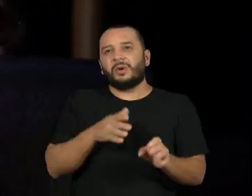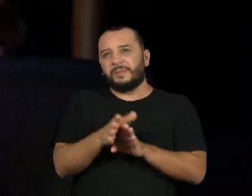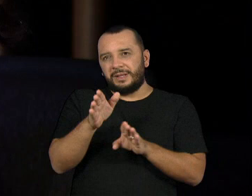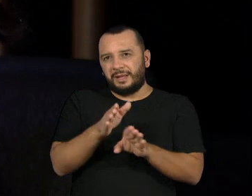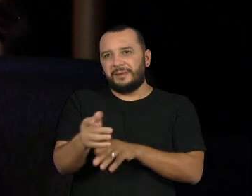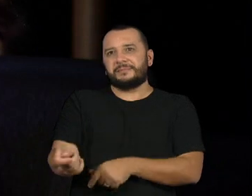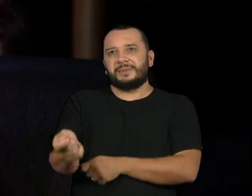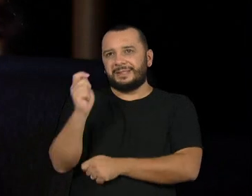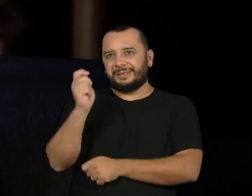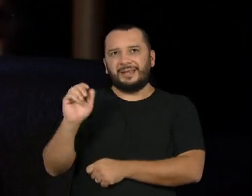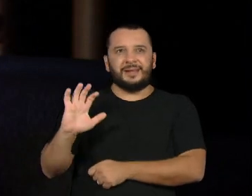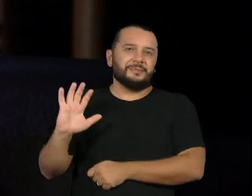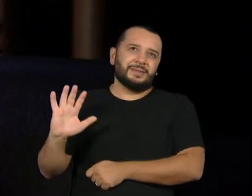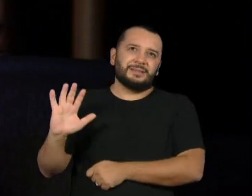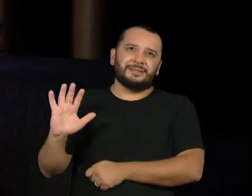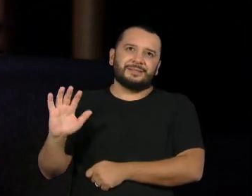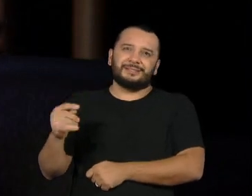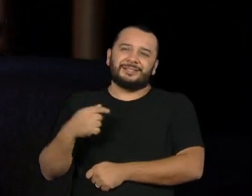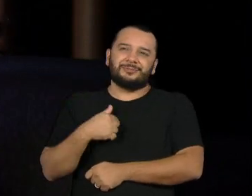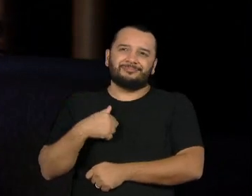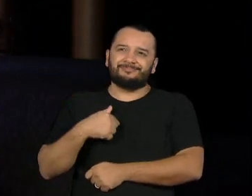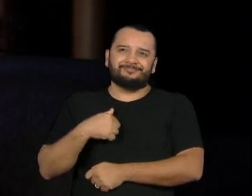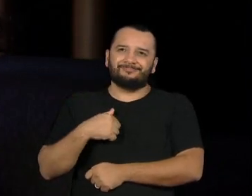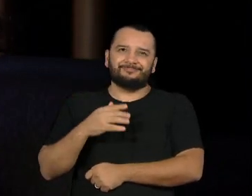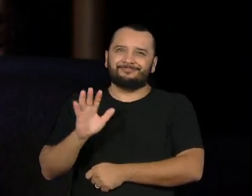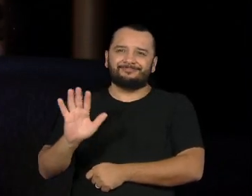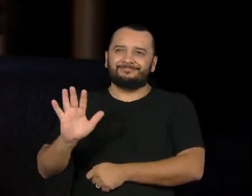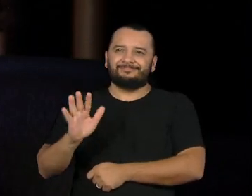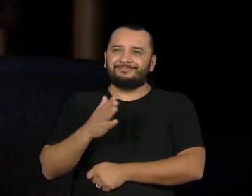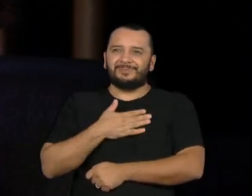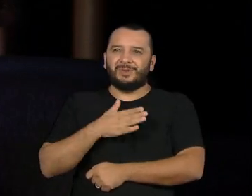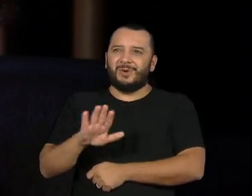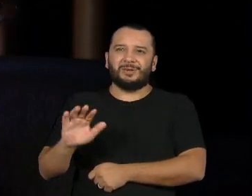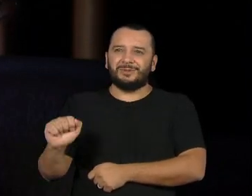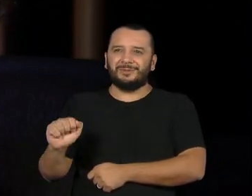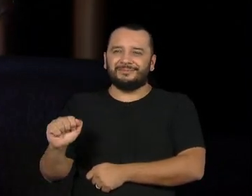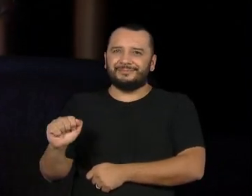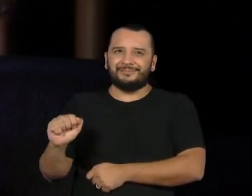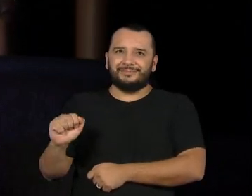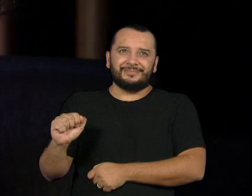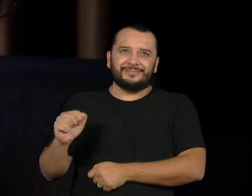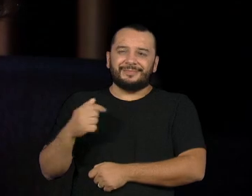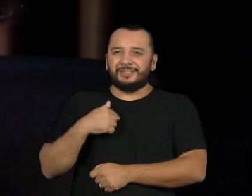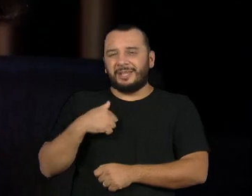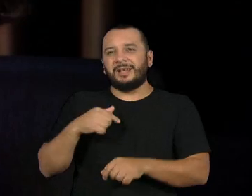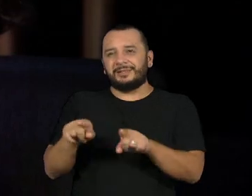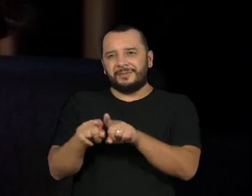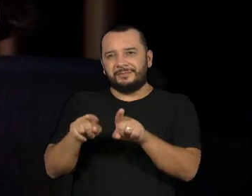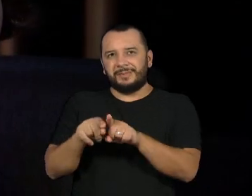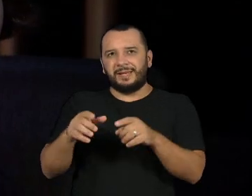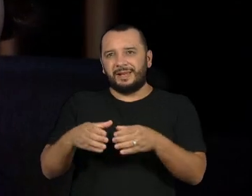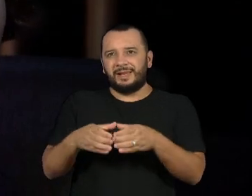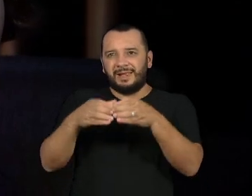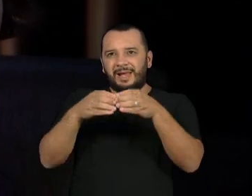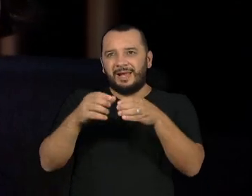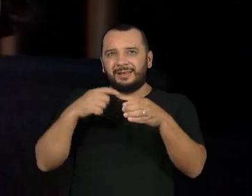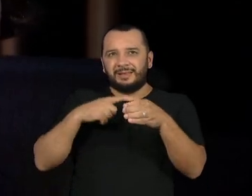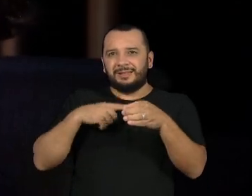viagem, mas eu não levei nem conserva, porque, enfim, não concordo muito, mas com as conservas, acho uma pena, acho que é muito